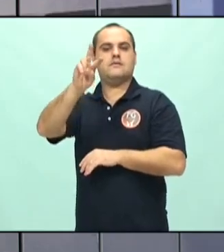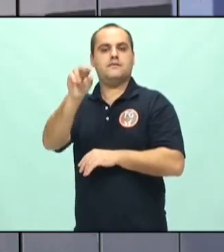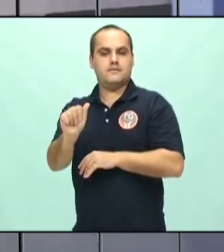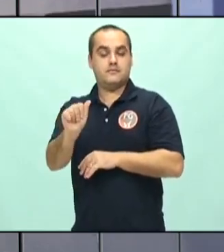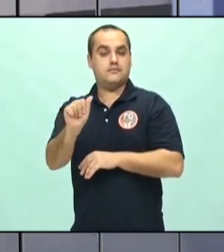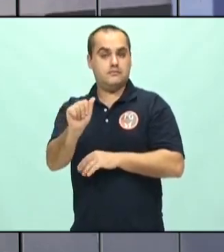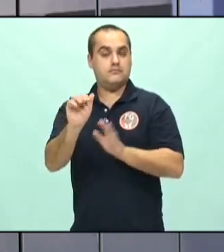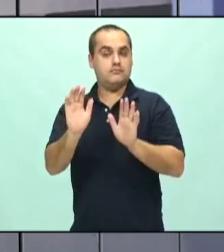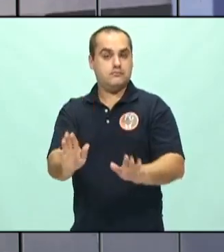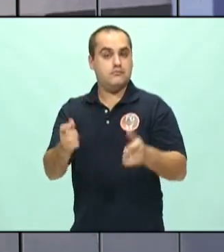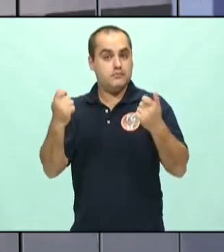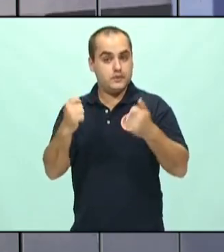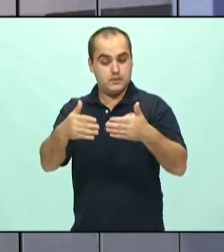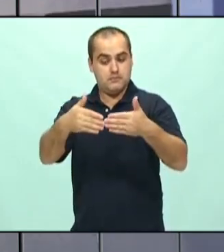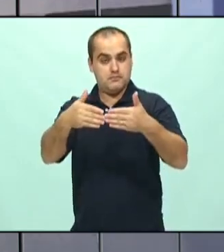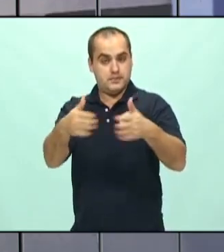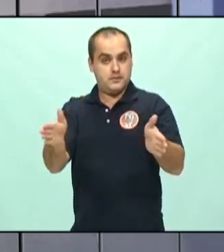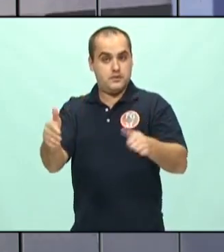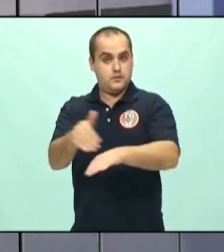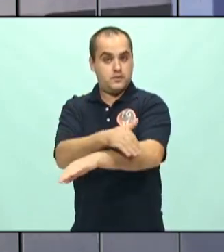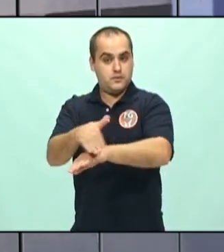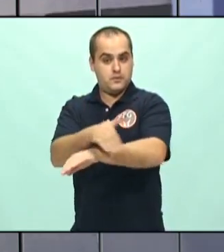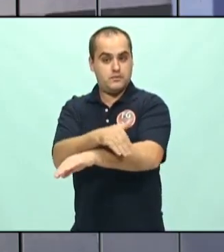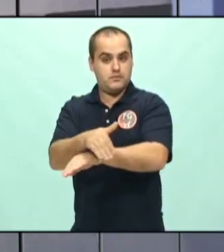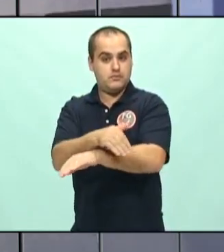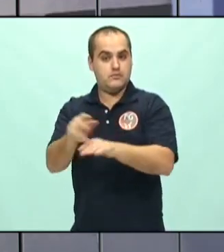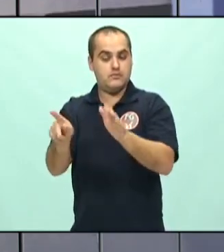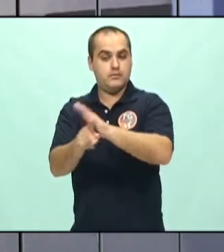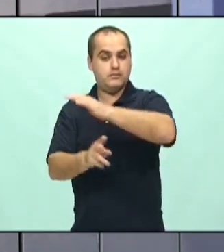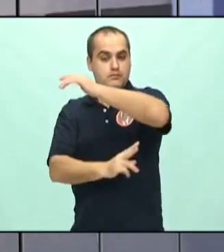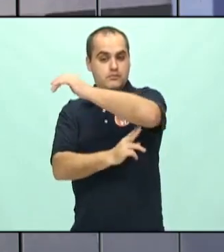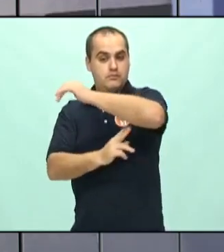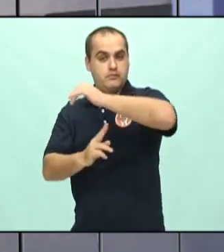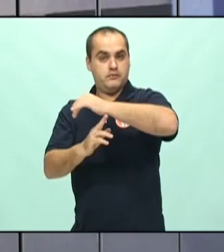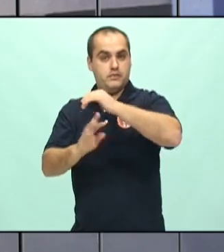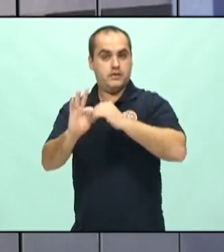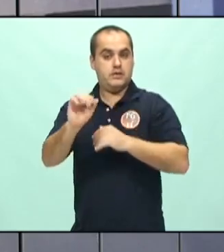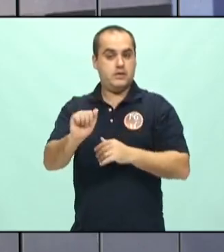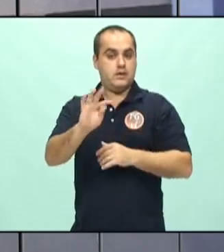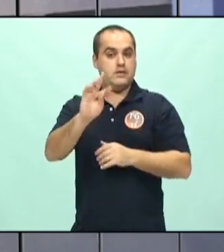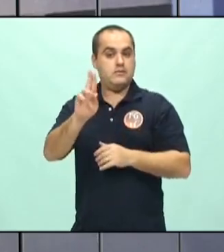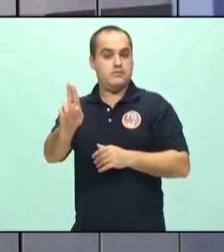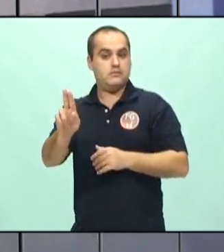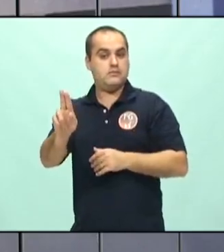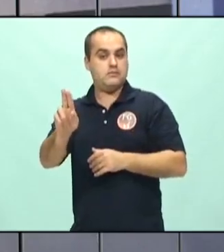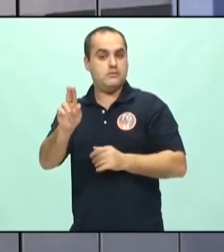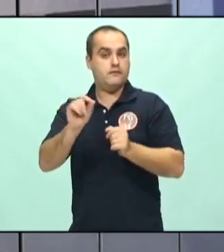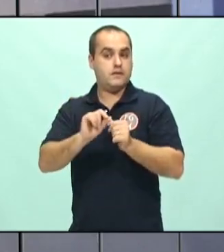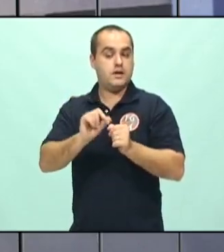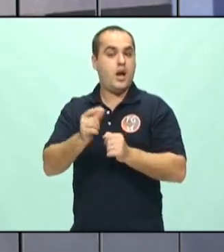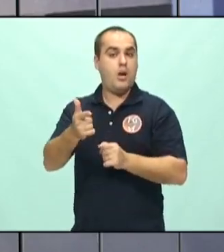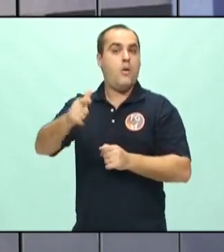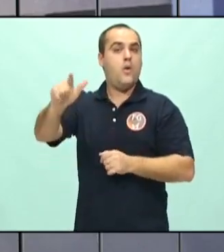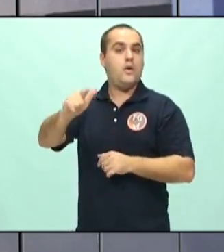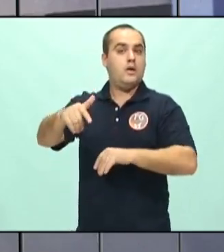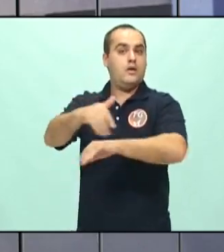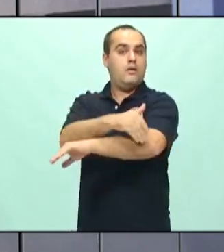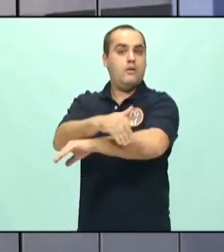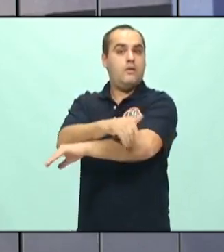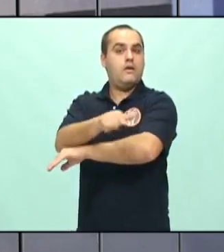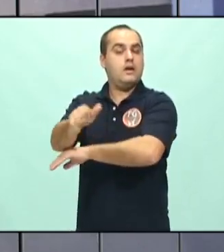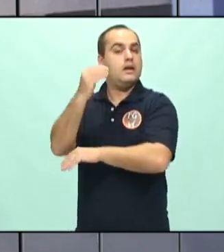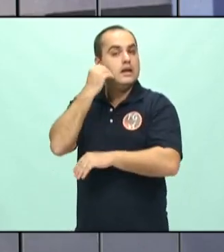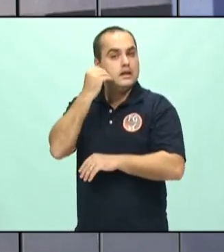abril a abertura de estrada ele pela sair na ponta tudo fazer uma outra via de escape ali pra tentar